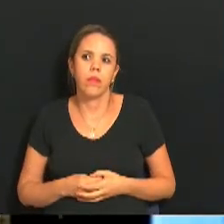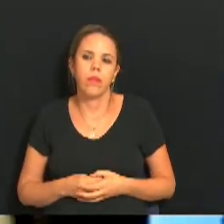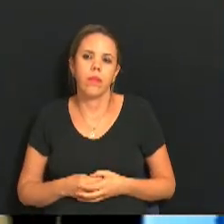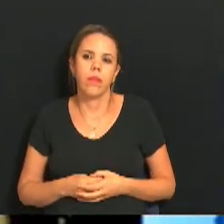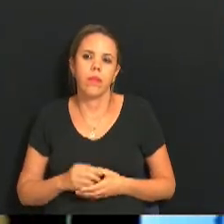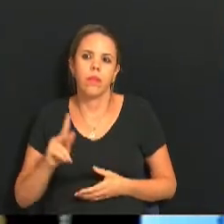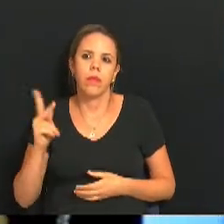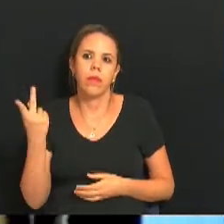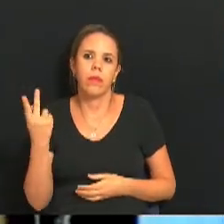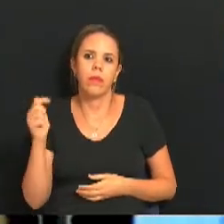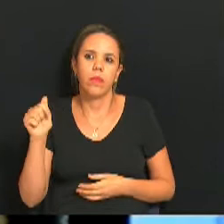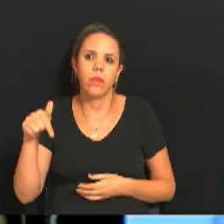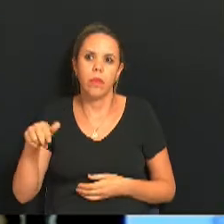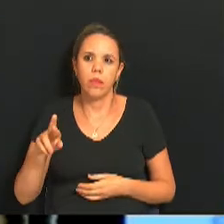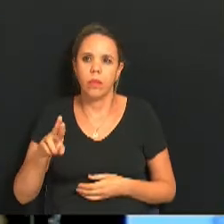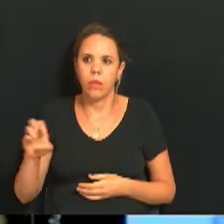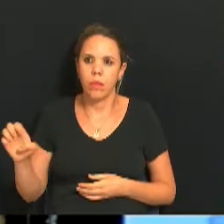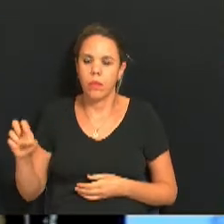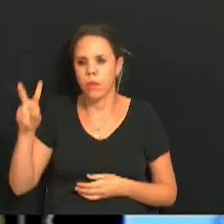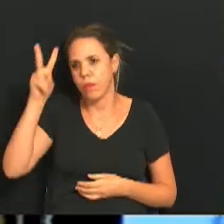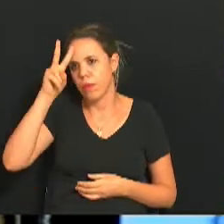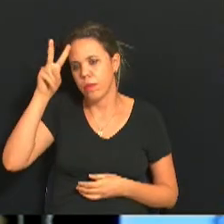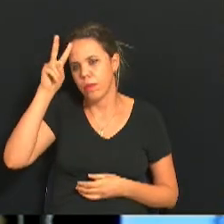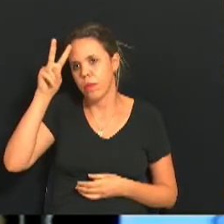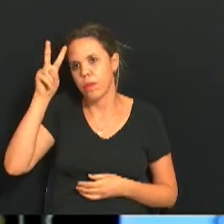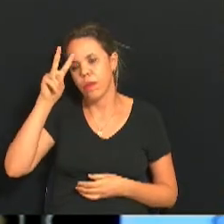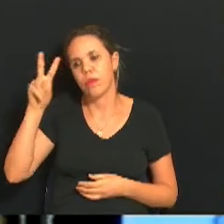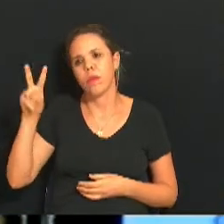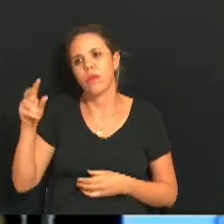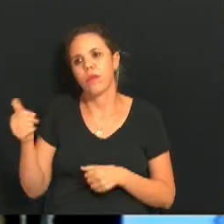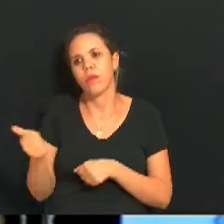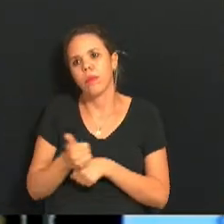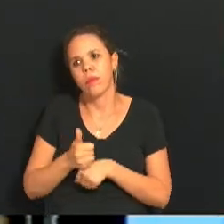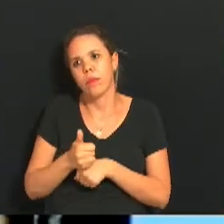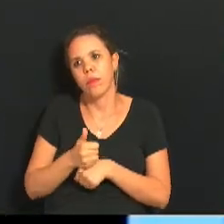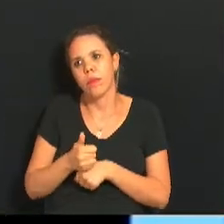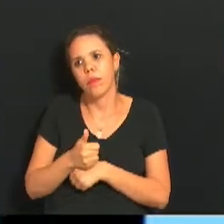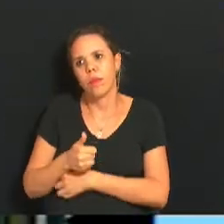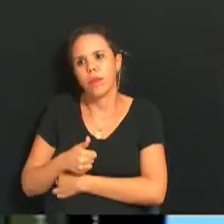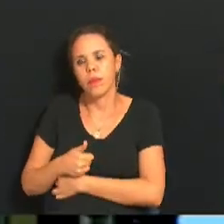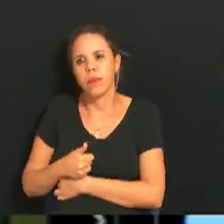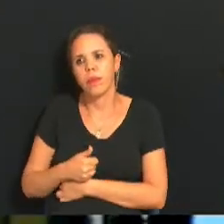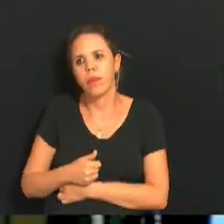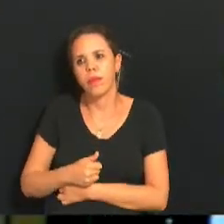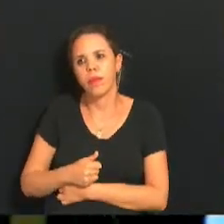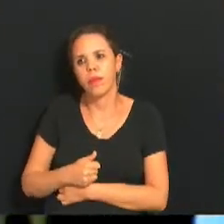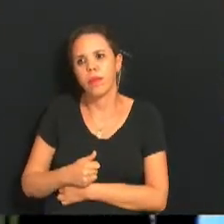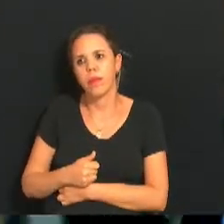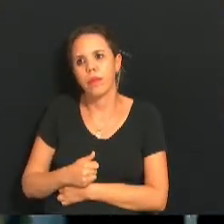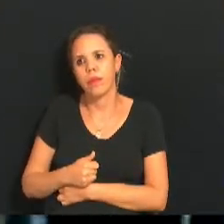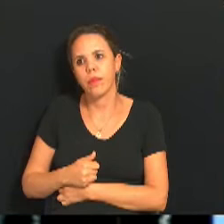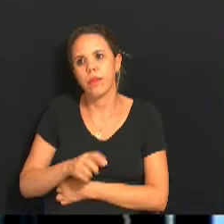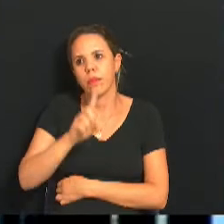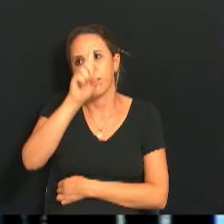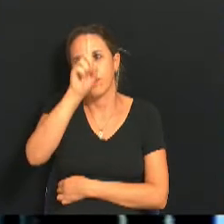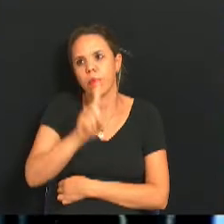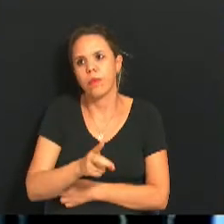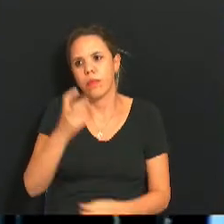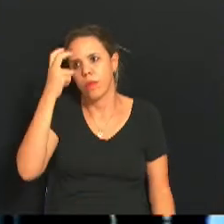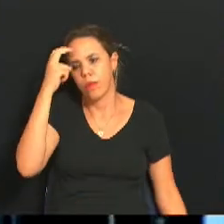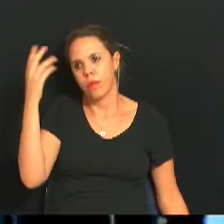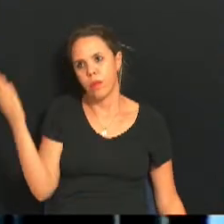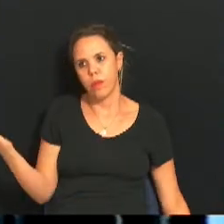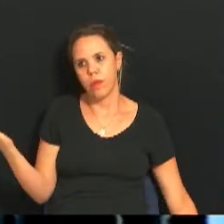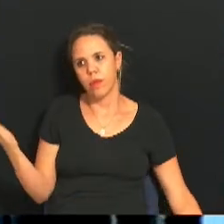Henrique e a nossa Historiador da Coordenadoria né departamental E o nosso diretor de Cultura aqui